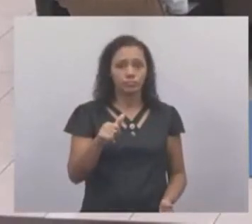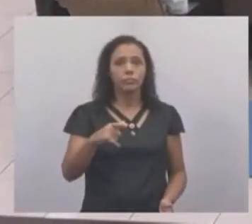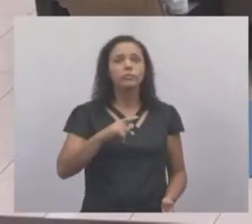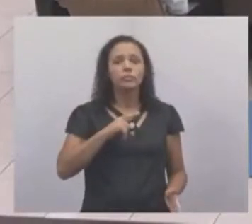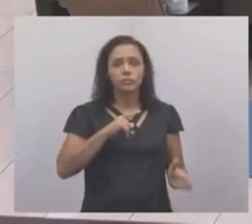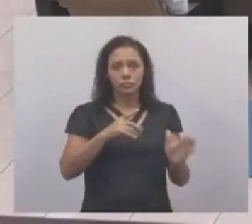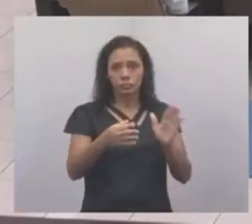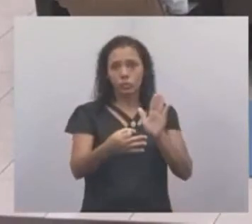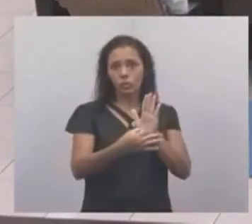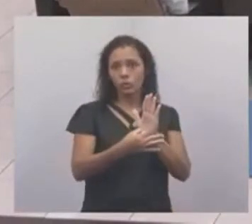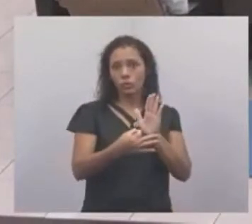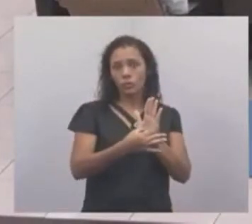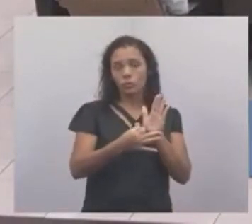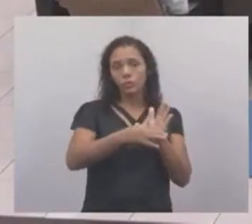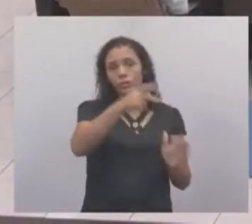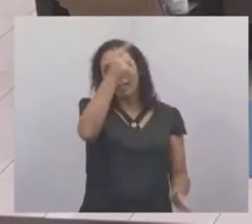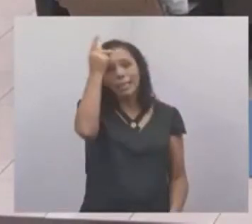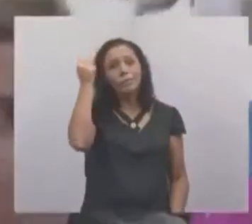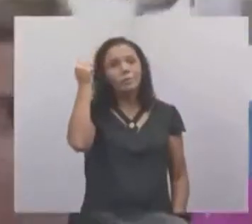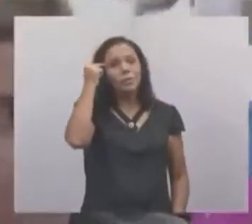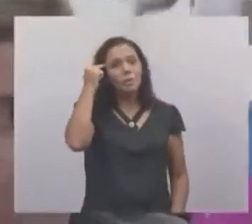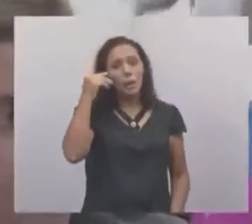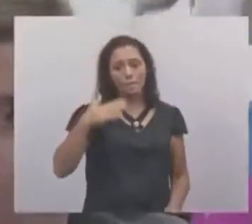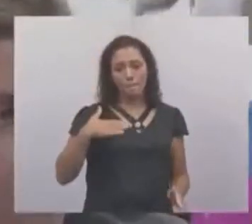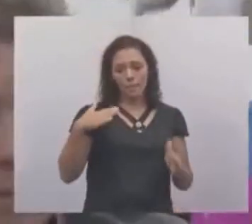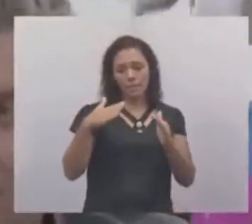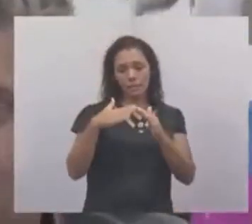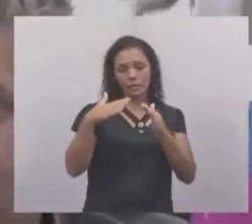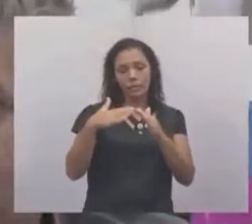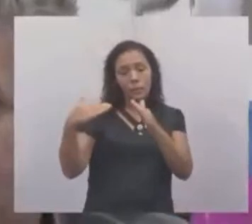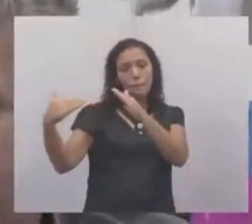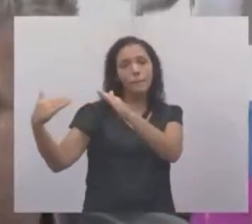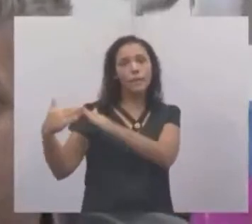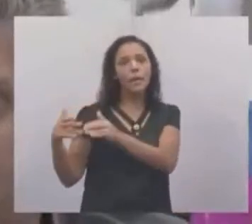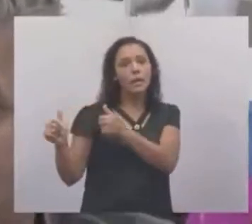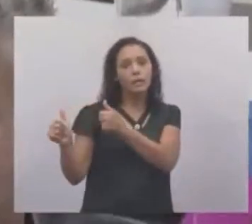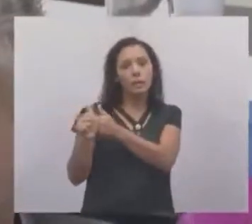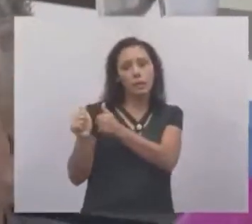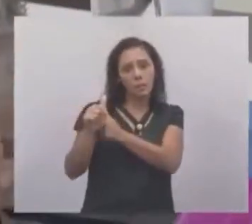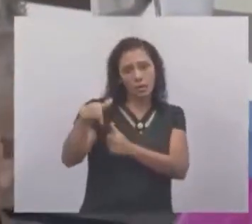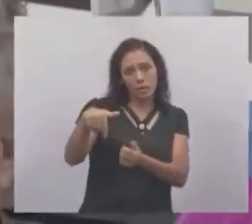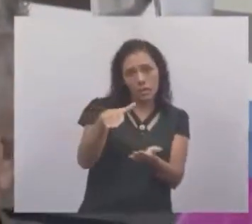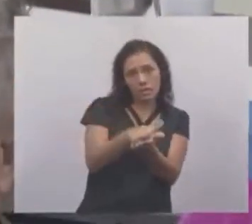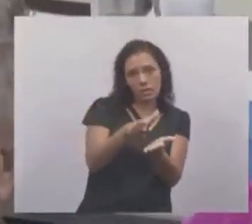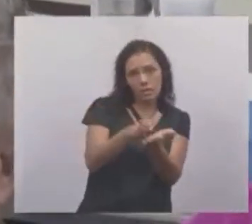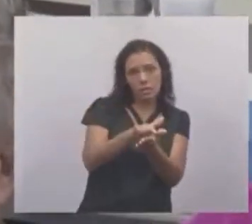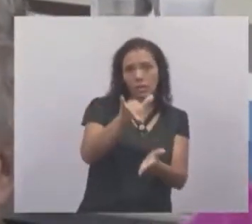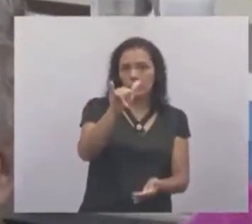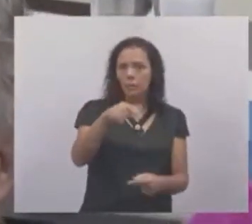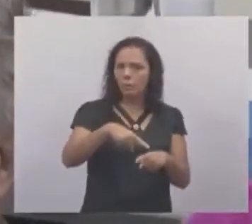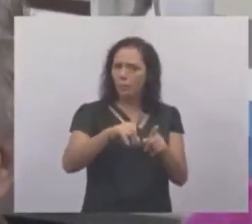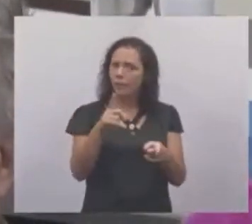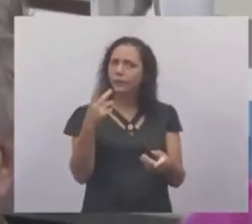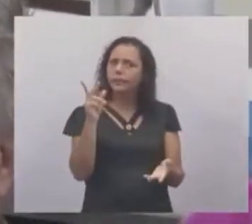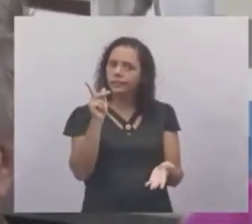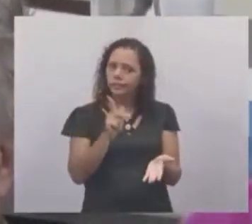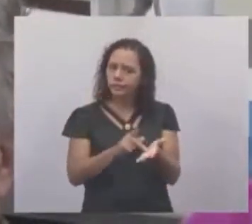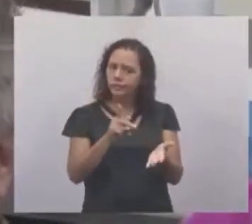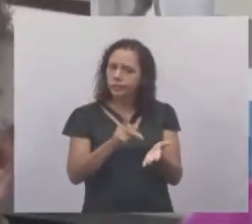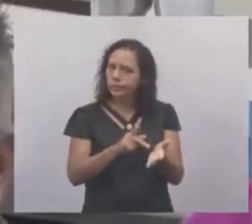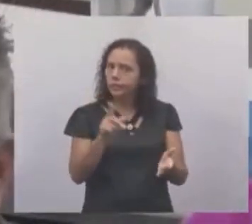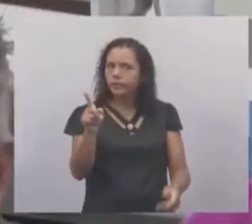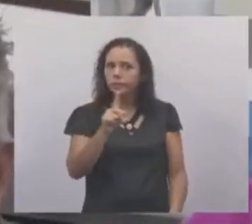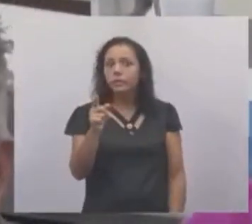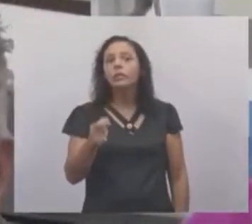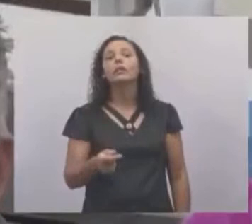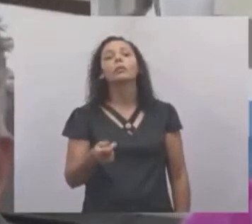ó, do lado da minha casa, é alguém que tá com o som ligado aqui, vizinho. Só que o vizinho, na verdade, era São